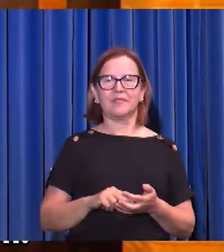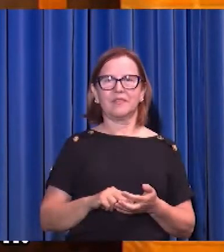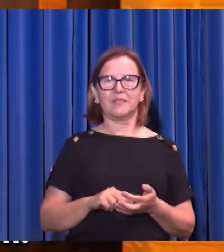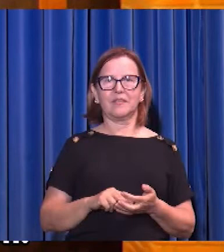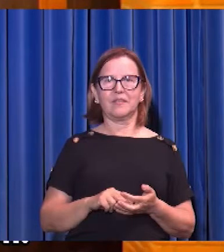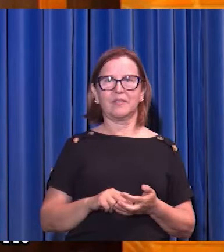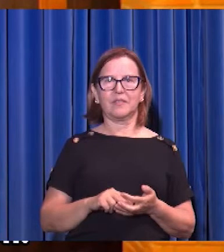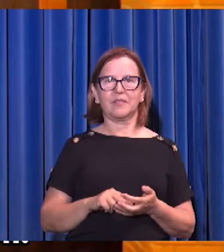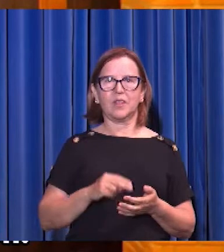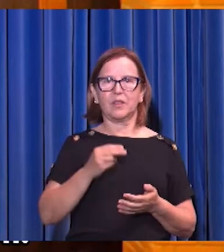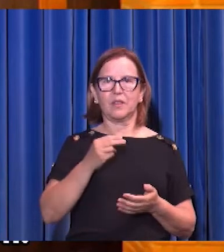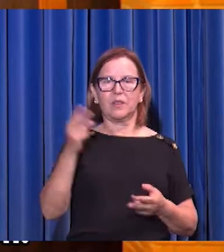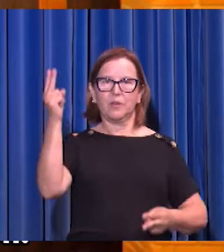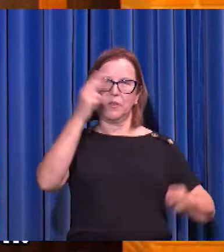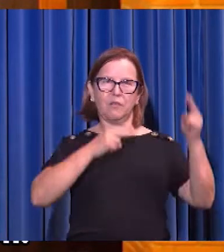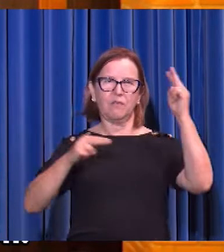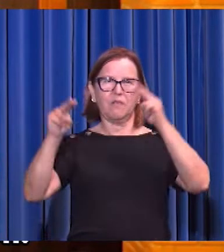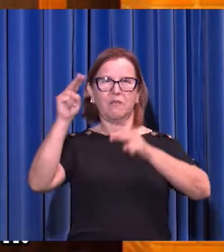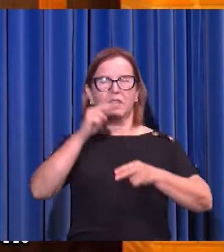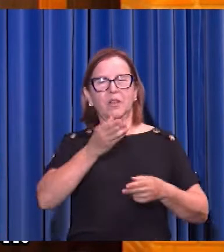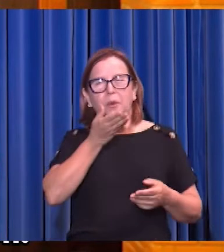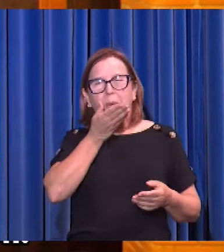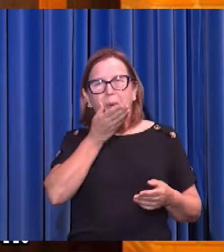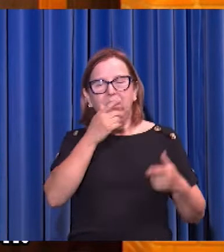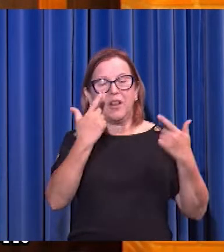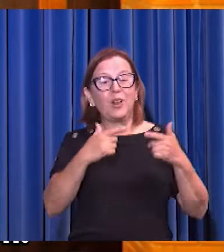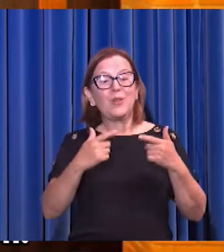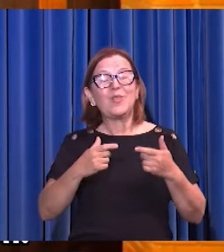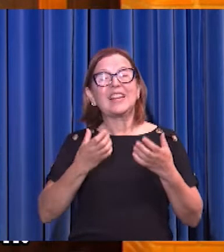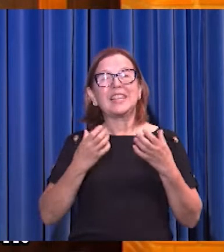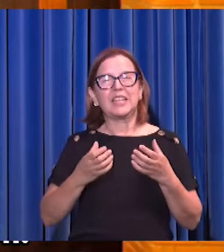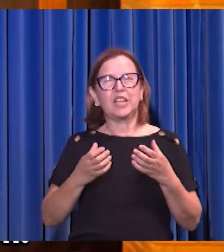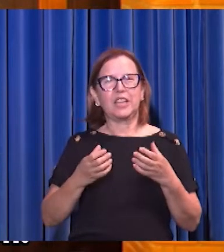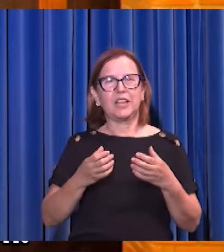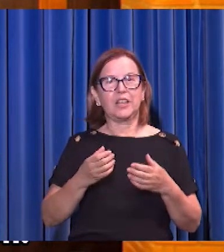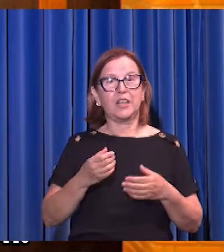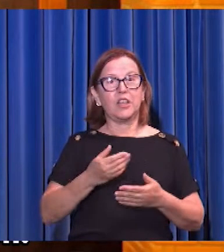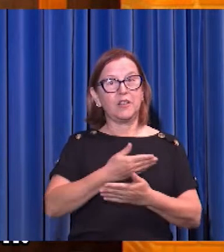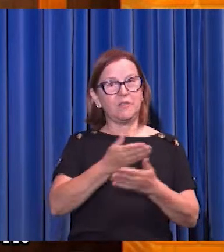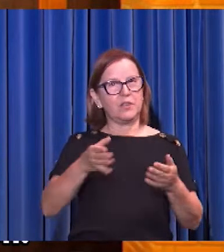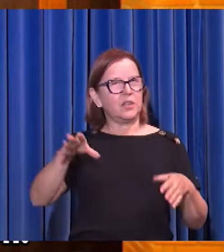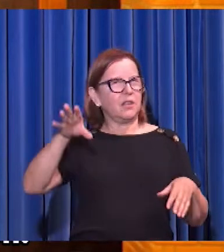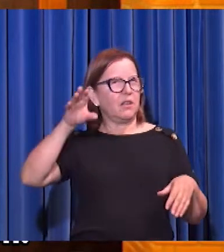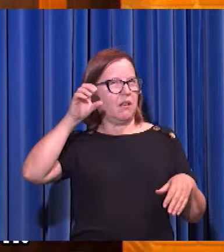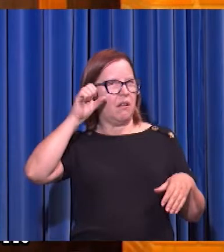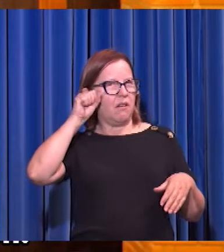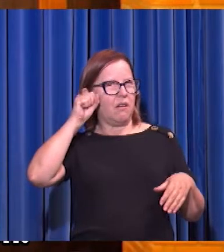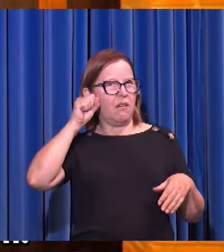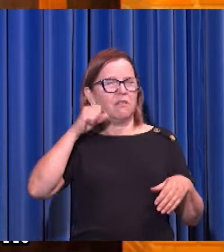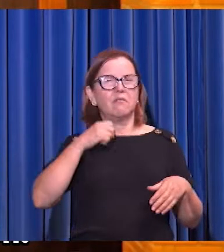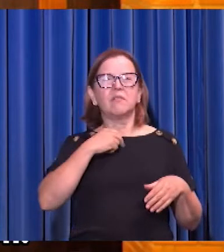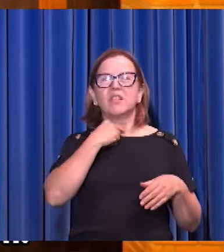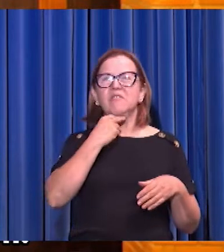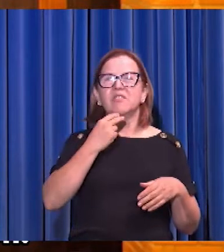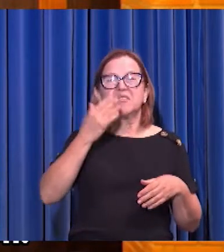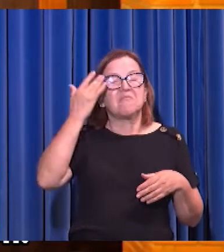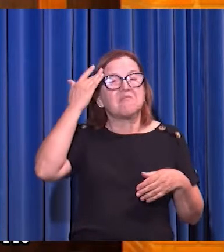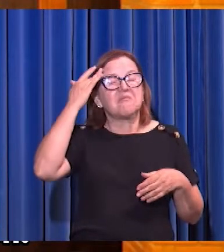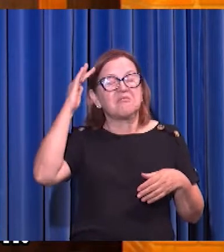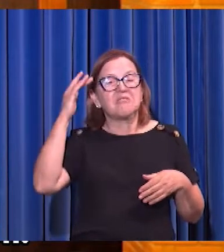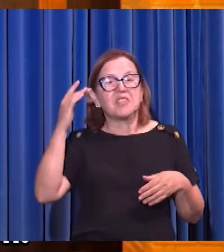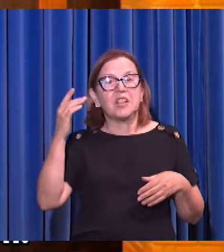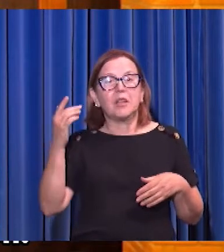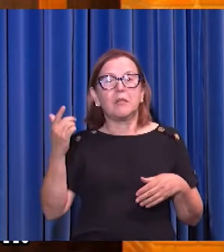O vento sopra onde quer, ouves a sua voz, mas não sabes de onde vem, nem para onde